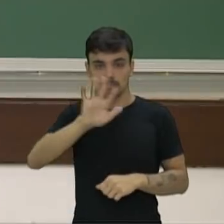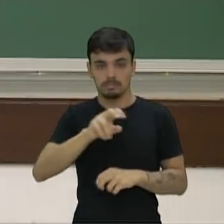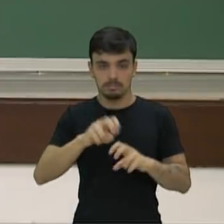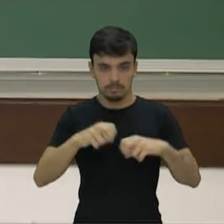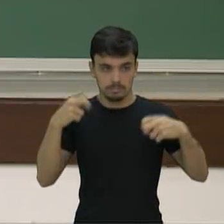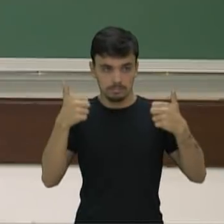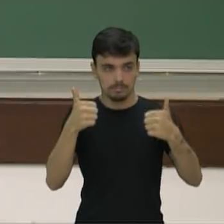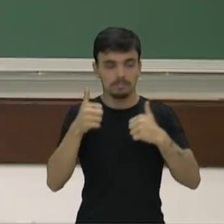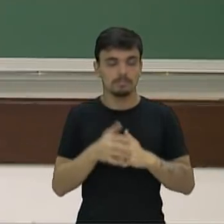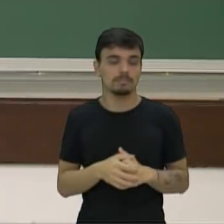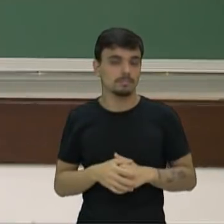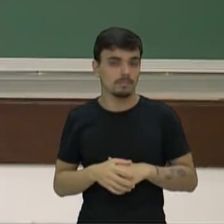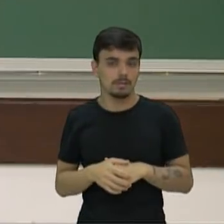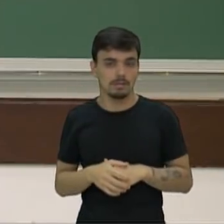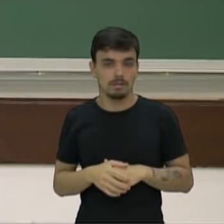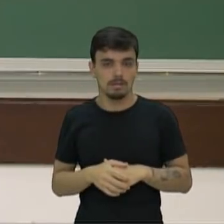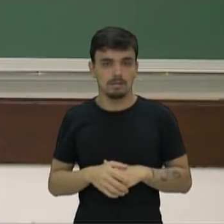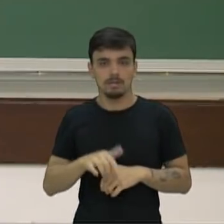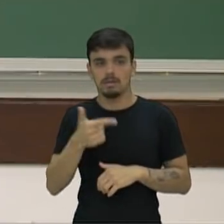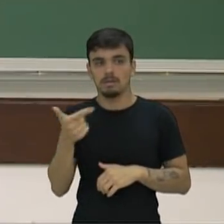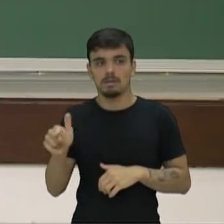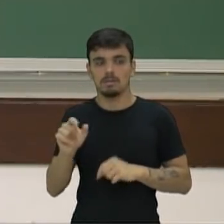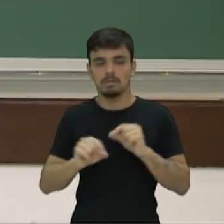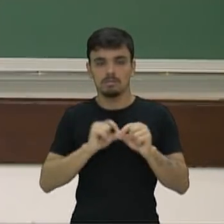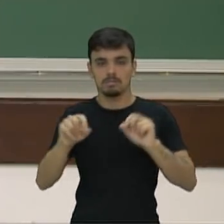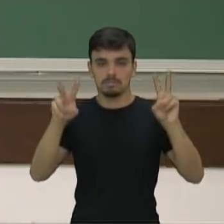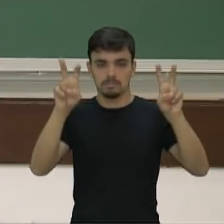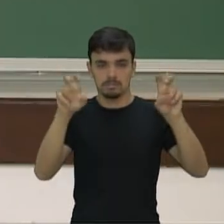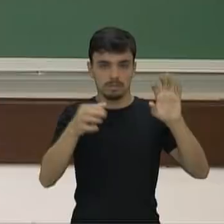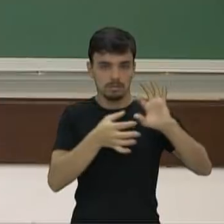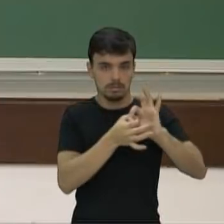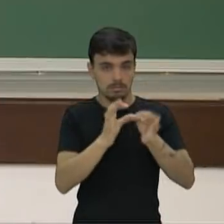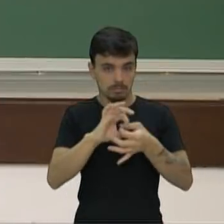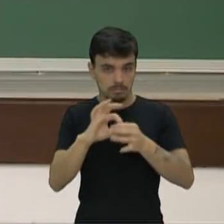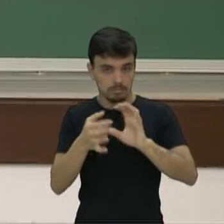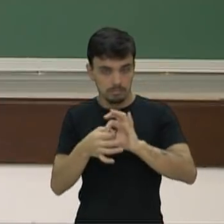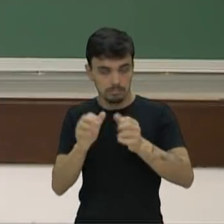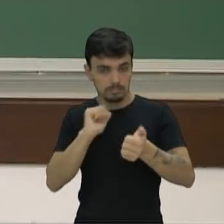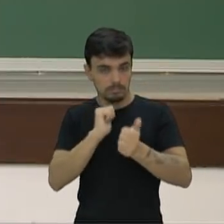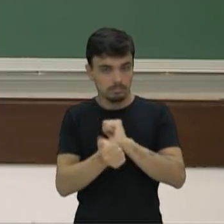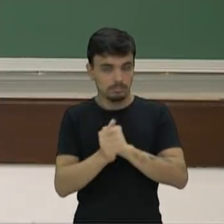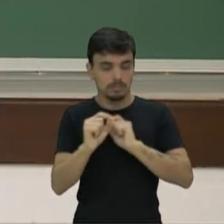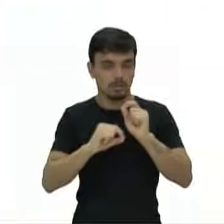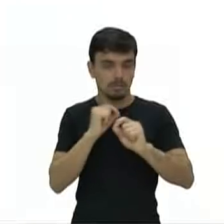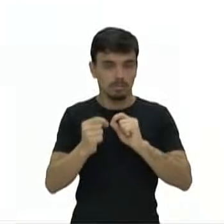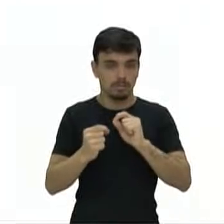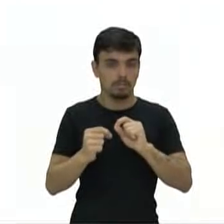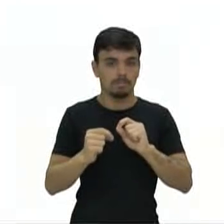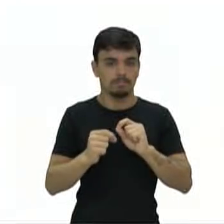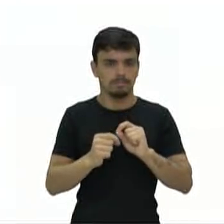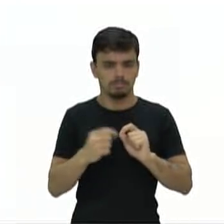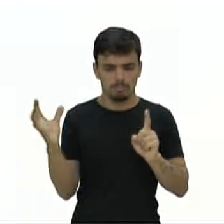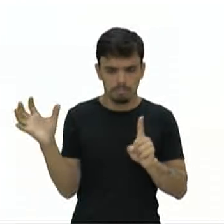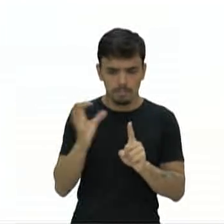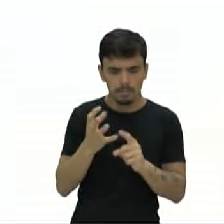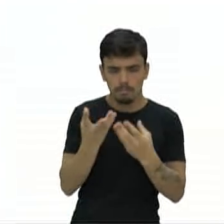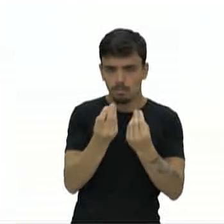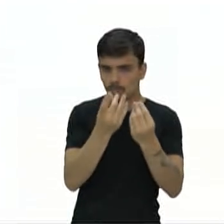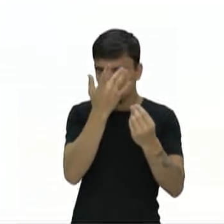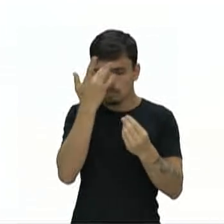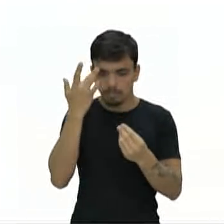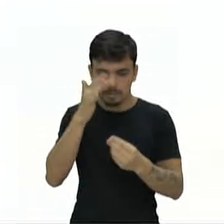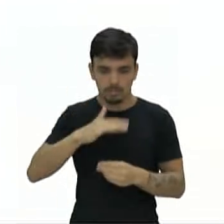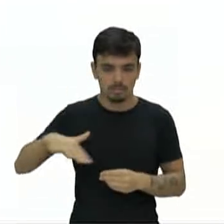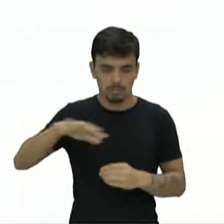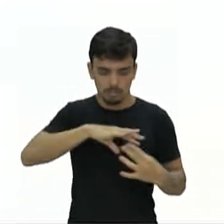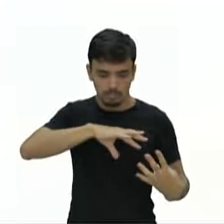do terreno. E aí, vamos para o nosso terceiro tema, Jogos Olímpicos. Os Jogos Olímpicos que mobilizam milhões de pessoas ao redor do